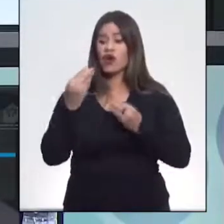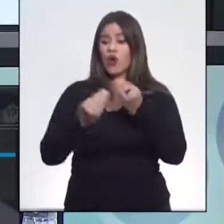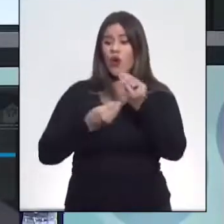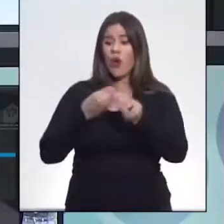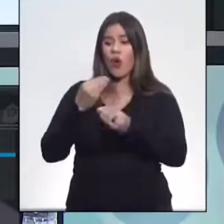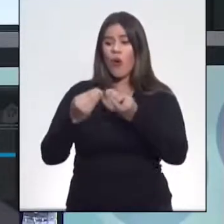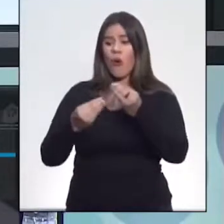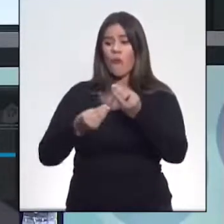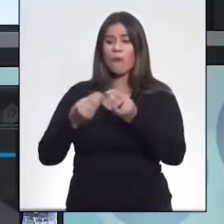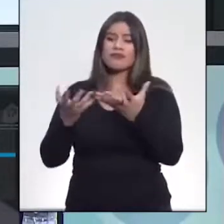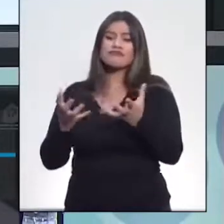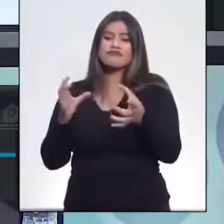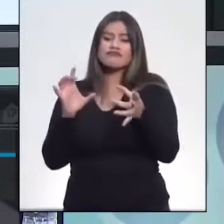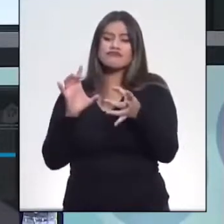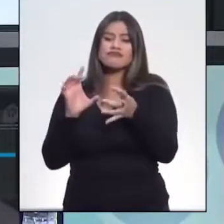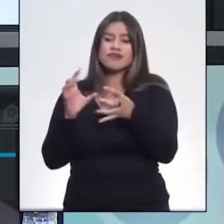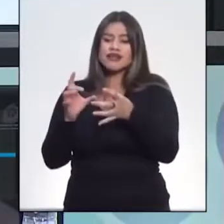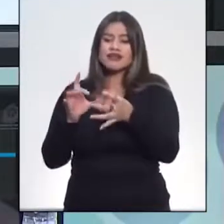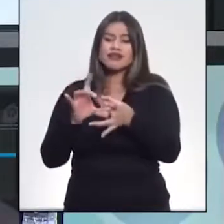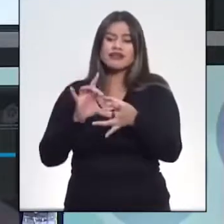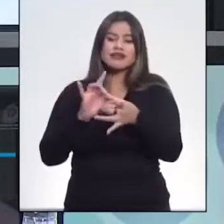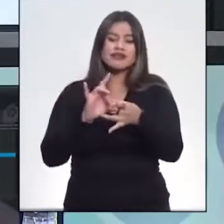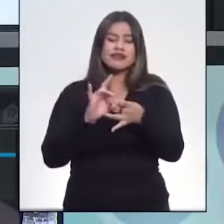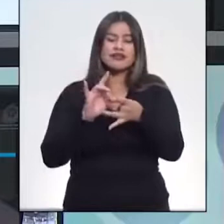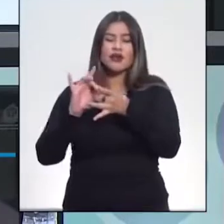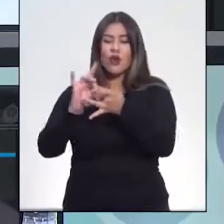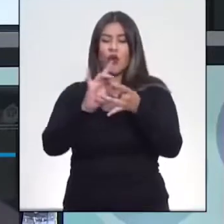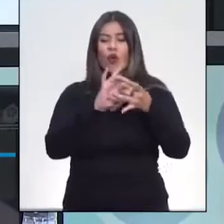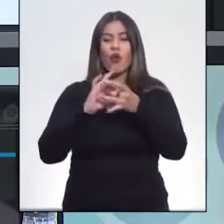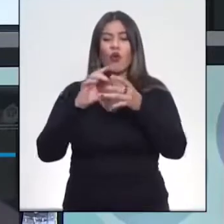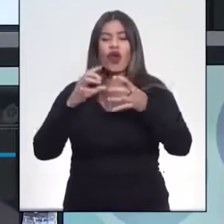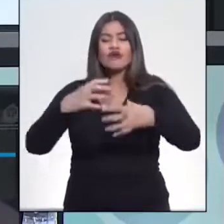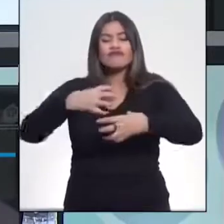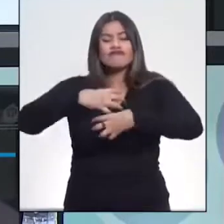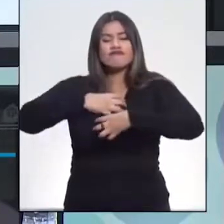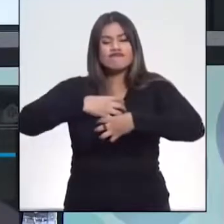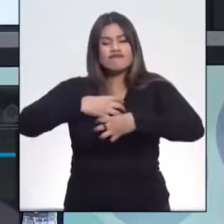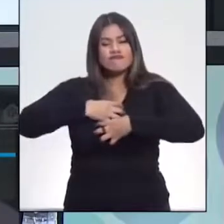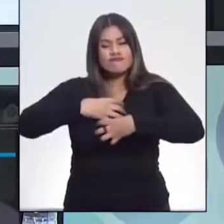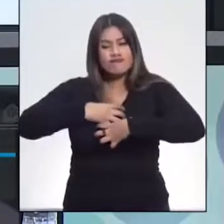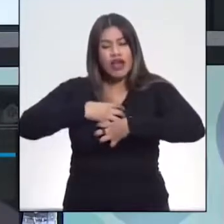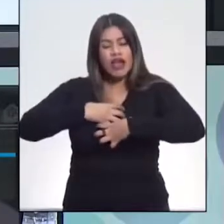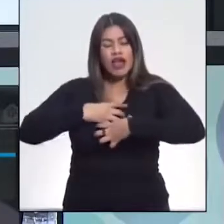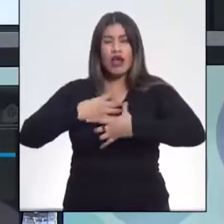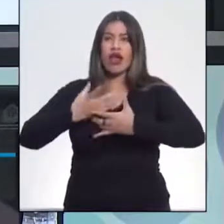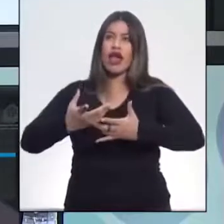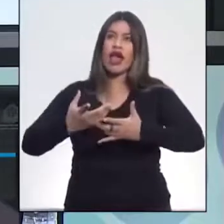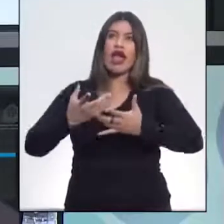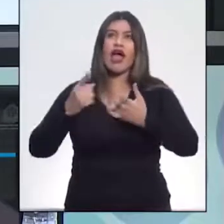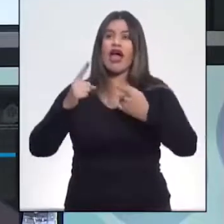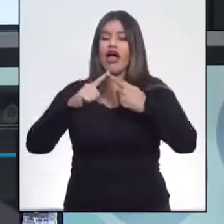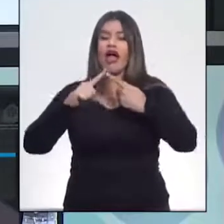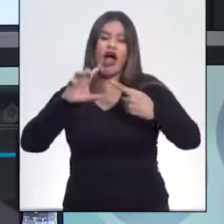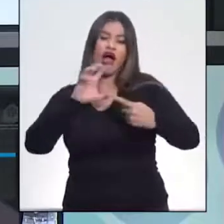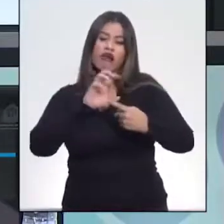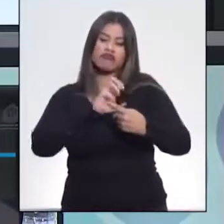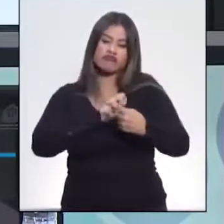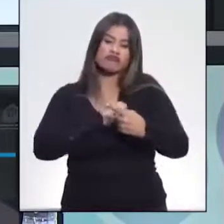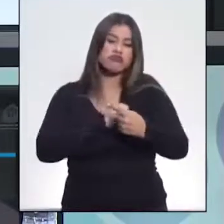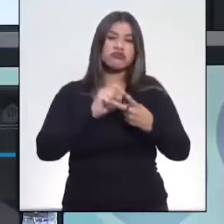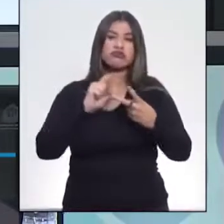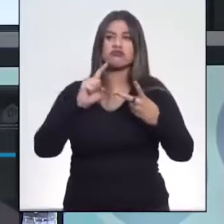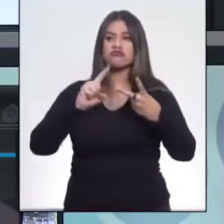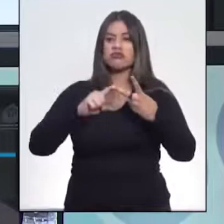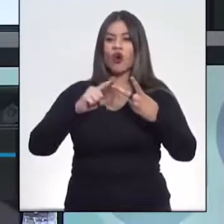sentimentos humanos ele se apaixonam pelas pessoas humanos eles lutam com seres humanos e é muito